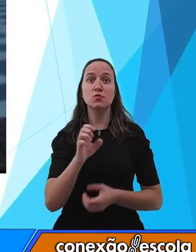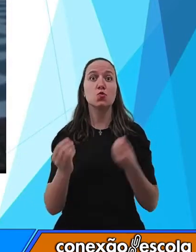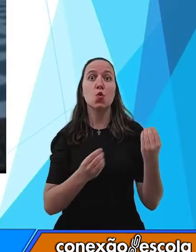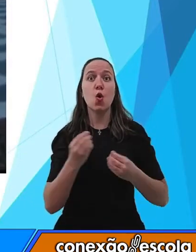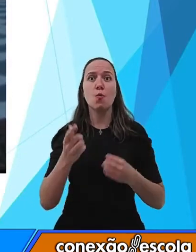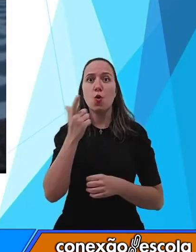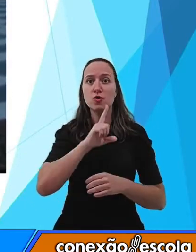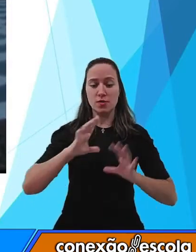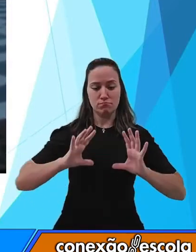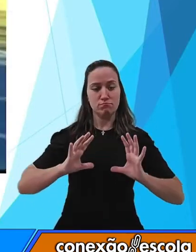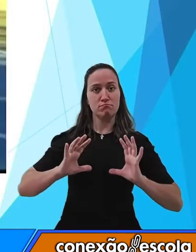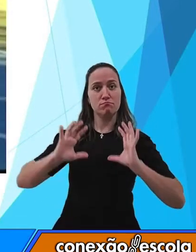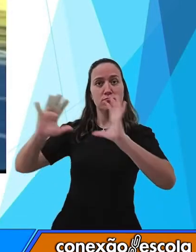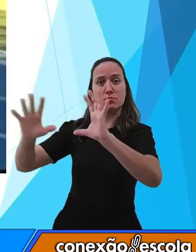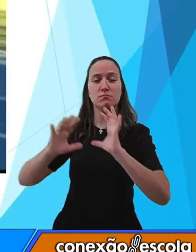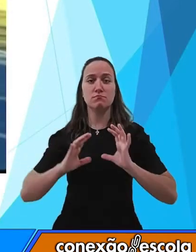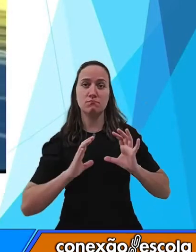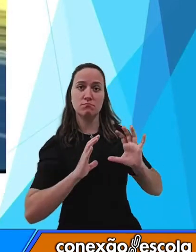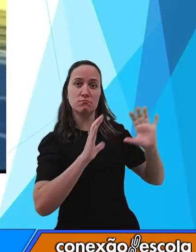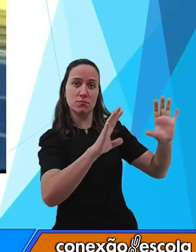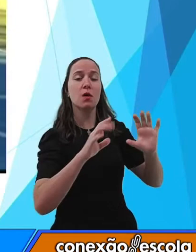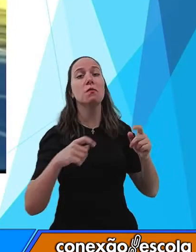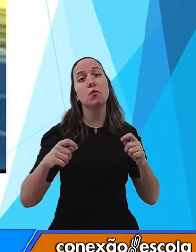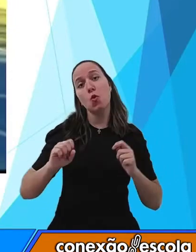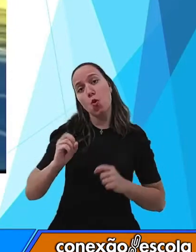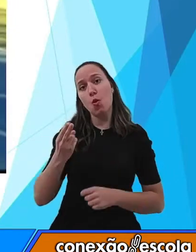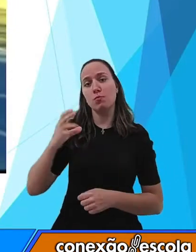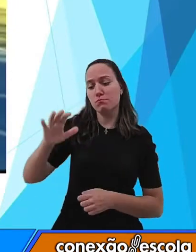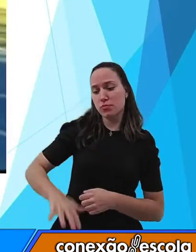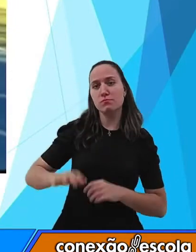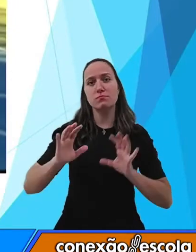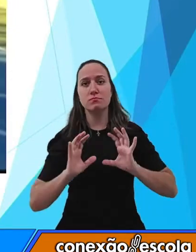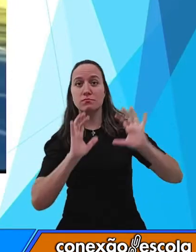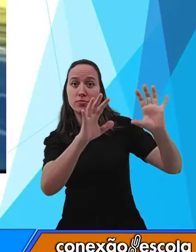peito, direto ou quicado.